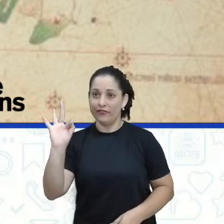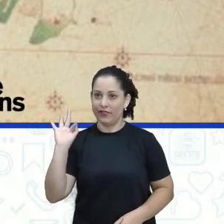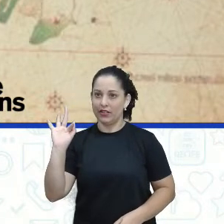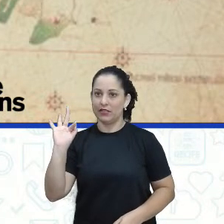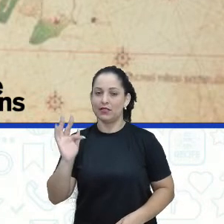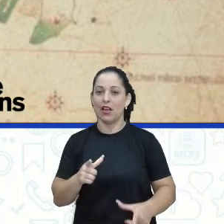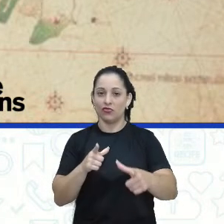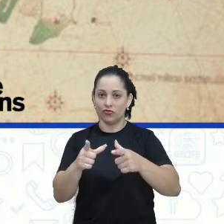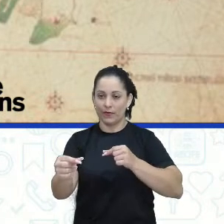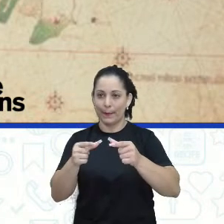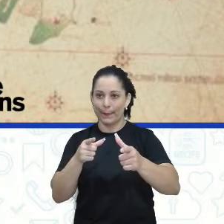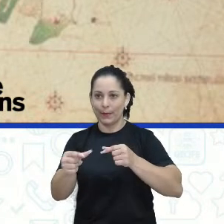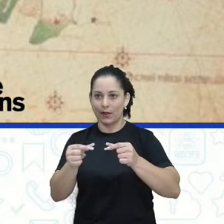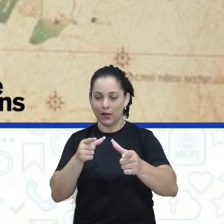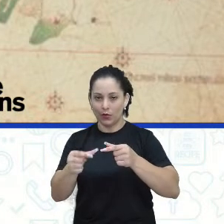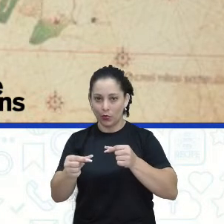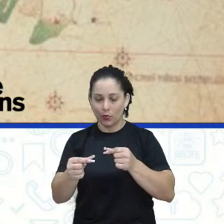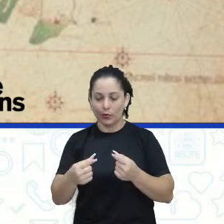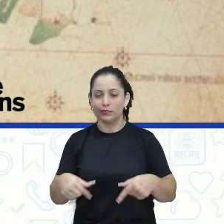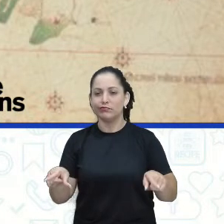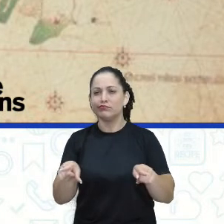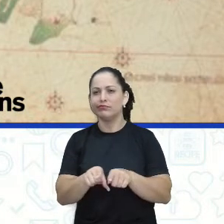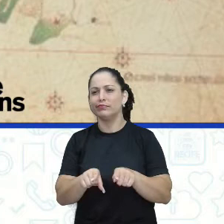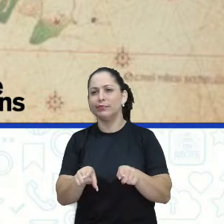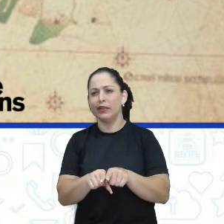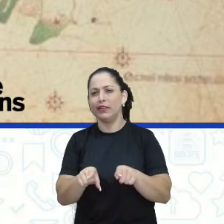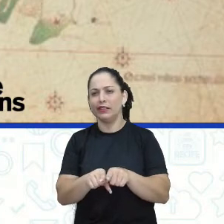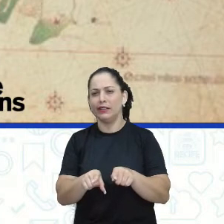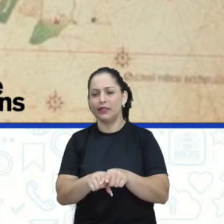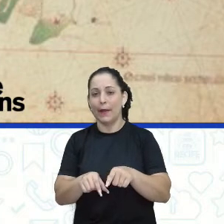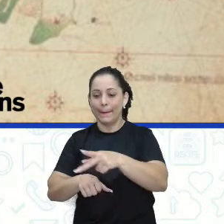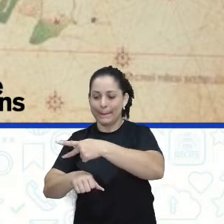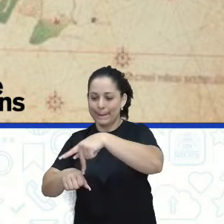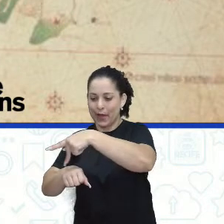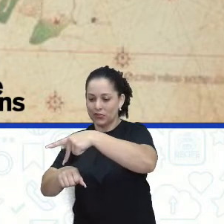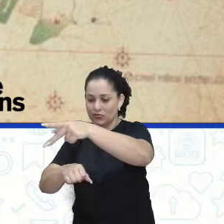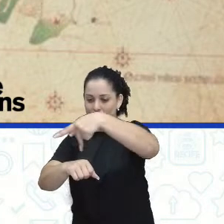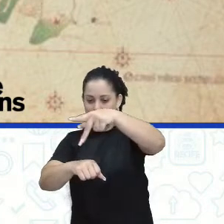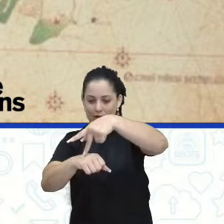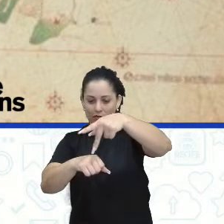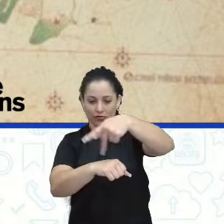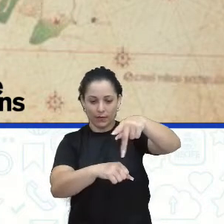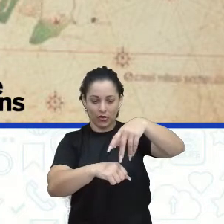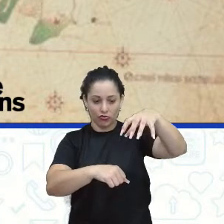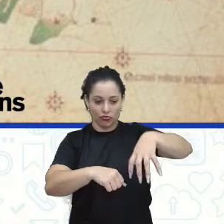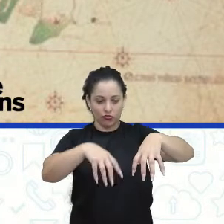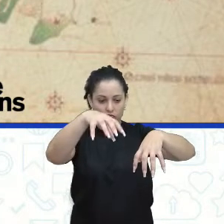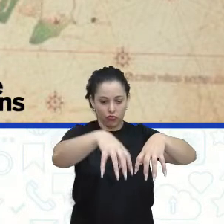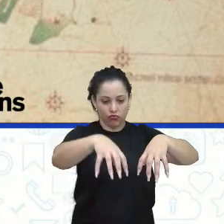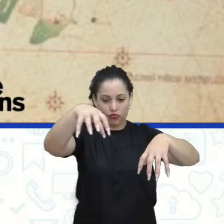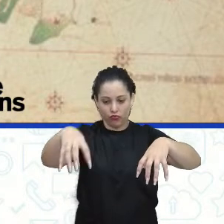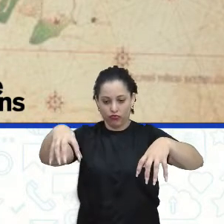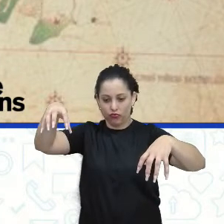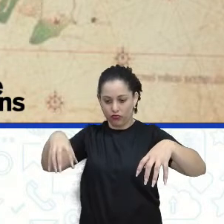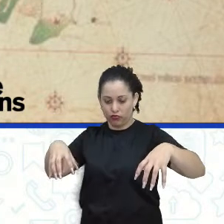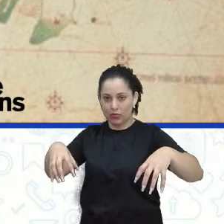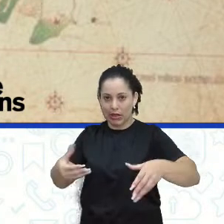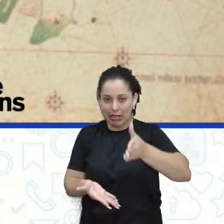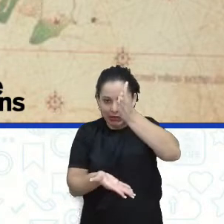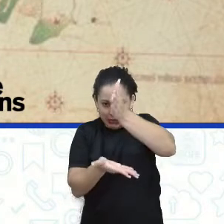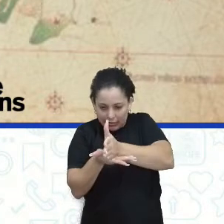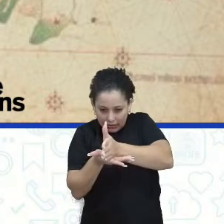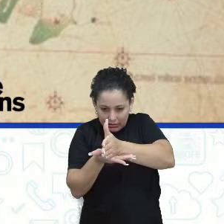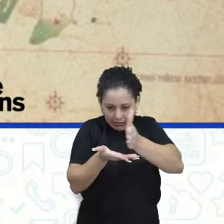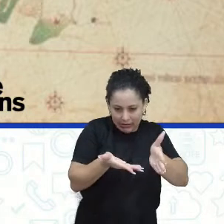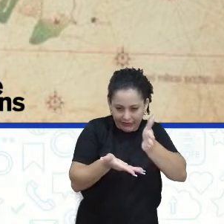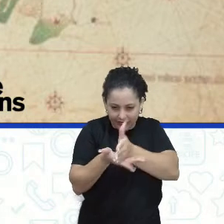Japão, na realidade, dividindo aí, né, o território da China. E tem também os